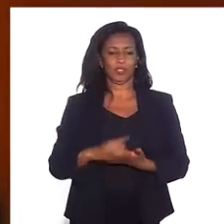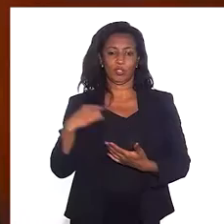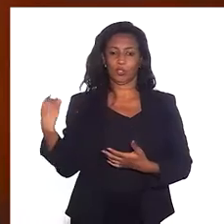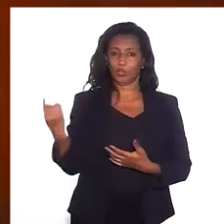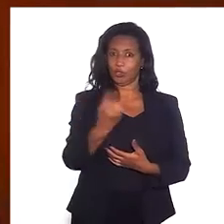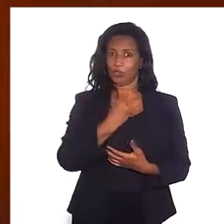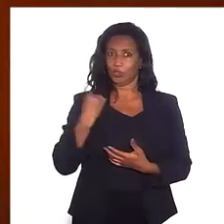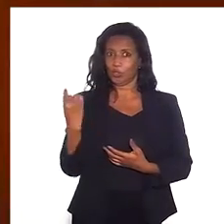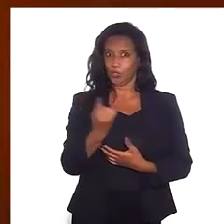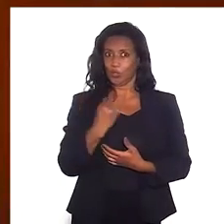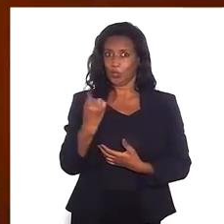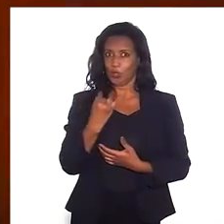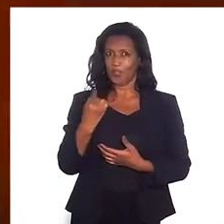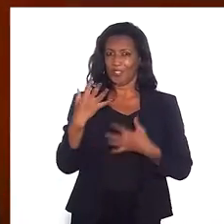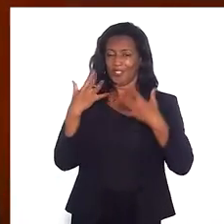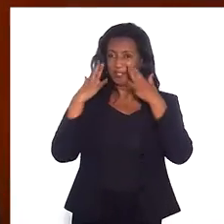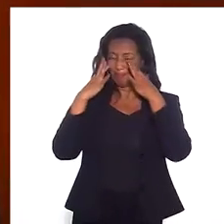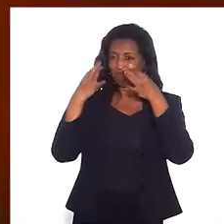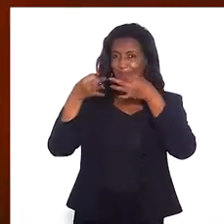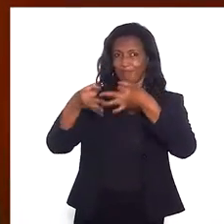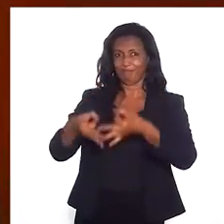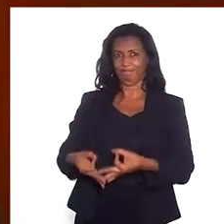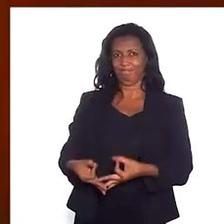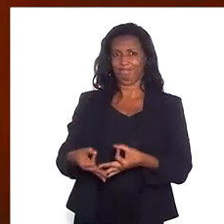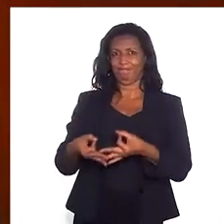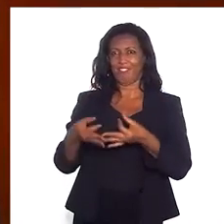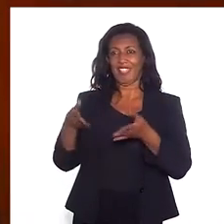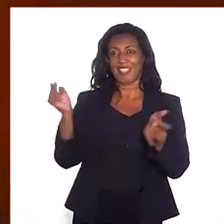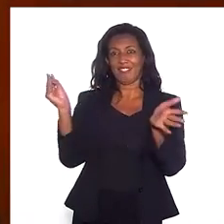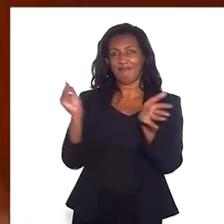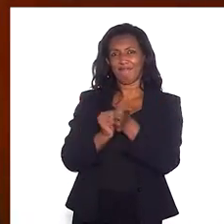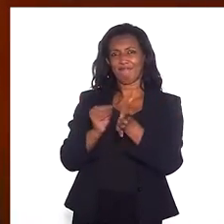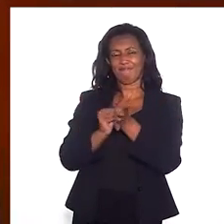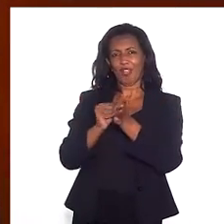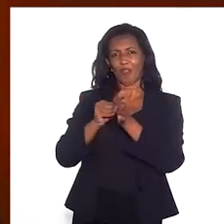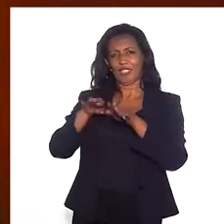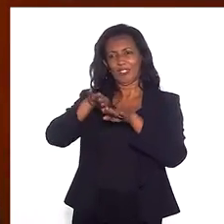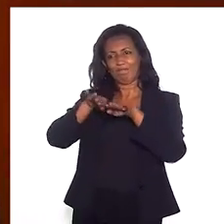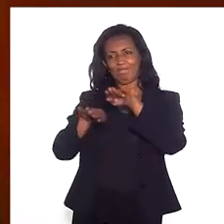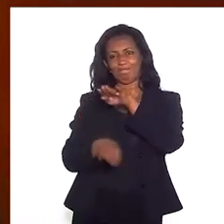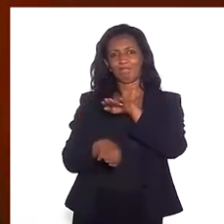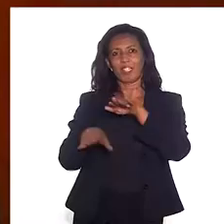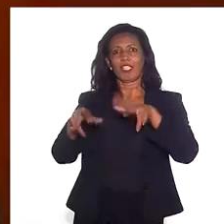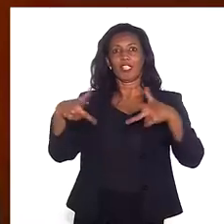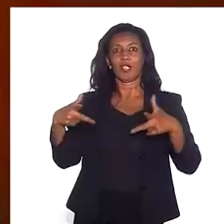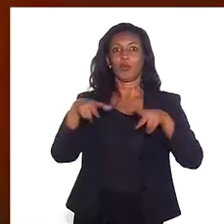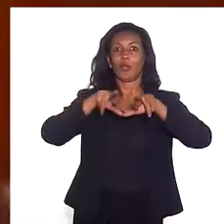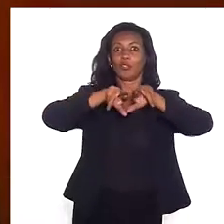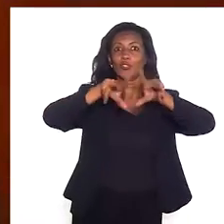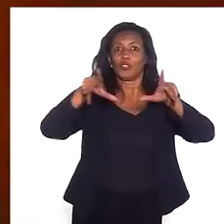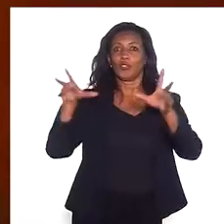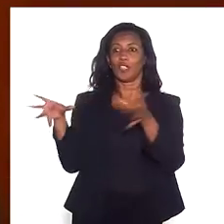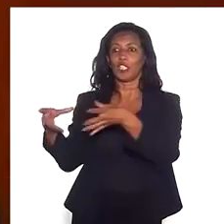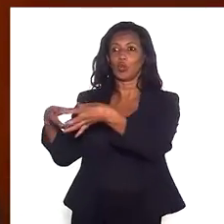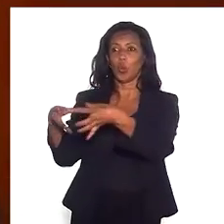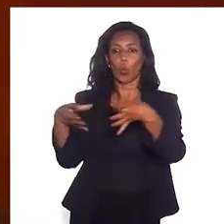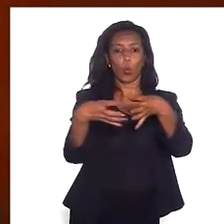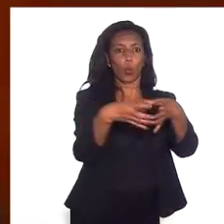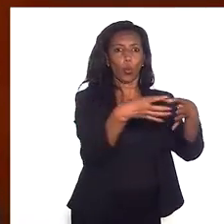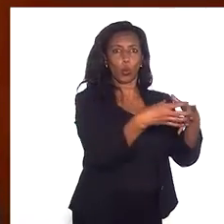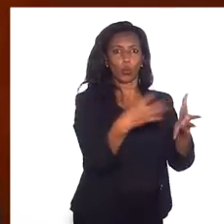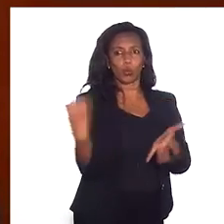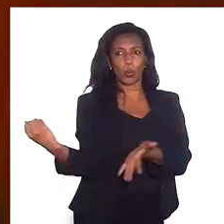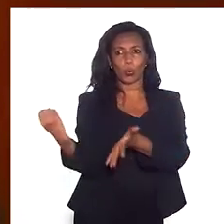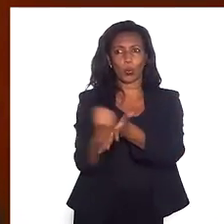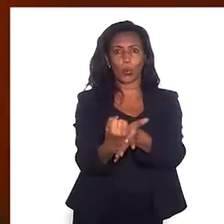qual nós ecofeministas chamamos atenção. É essa desproporcionalidade, né, com a qual diferentes grupos